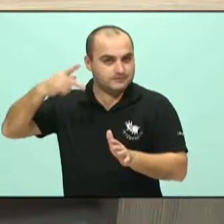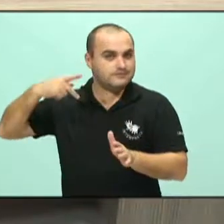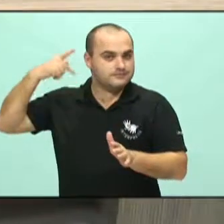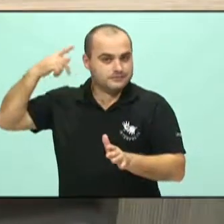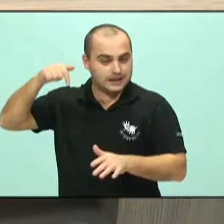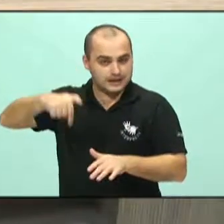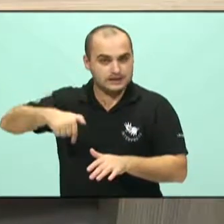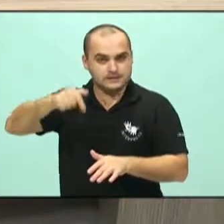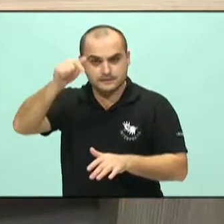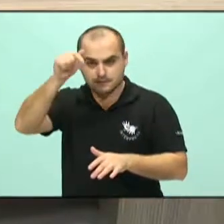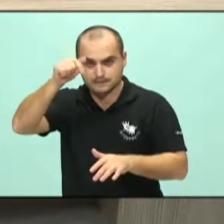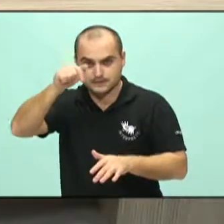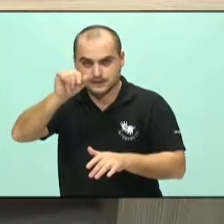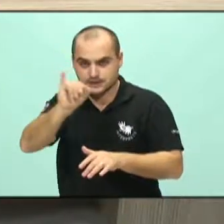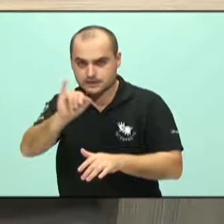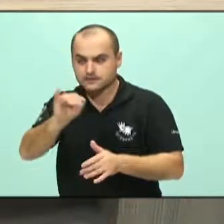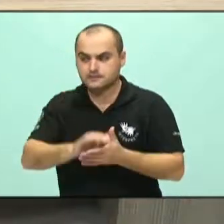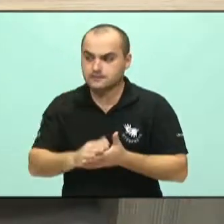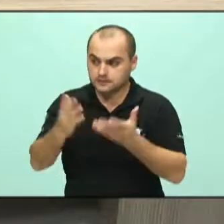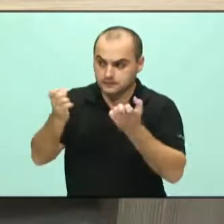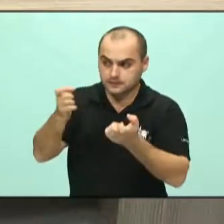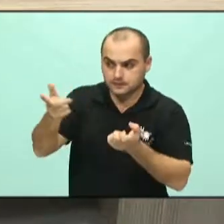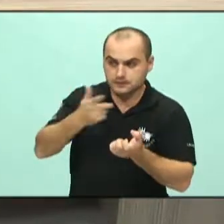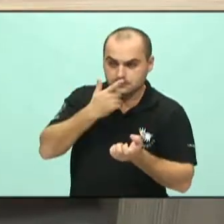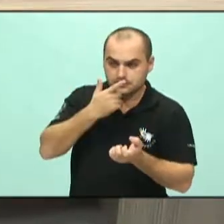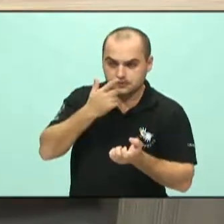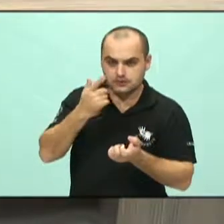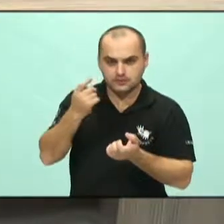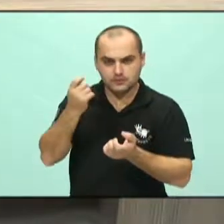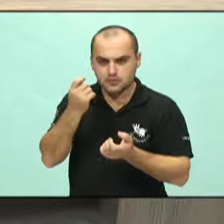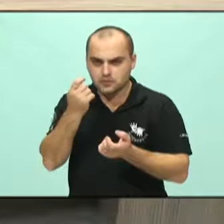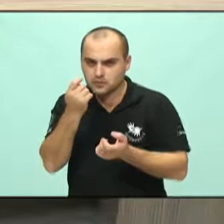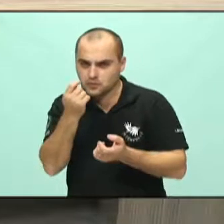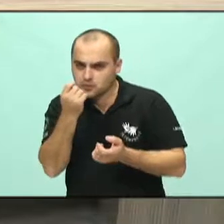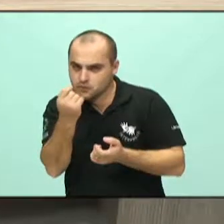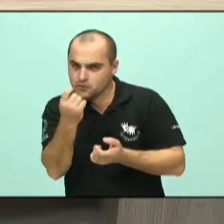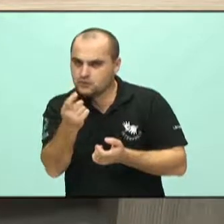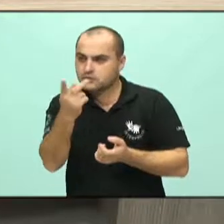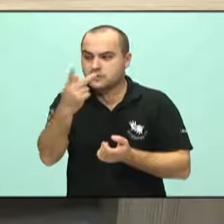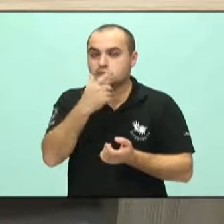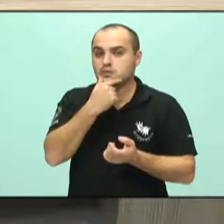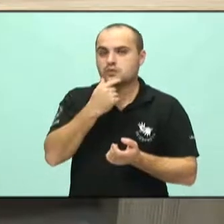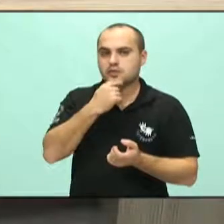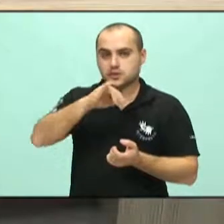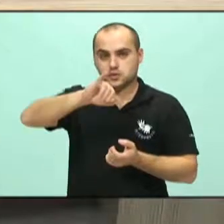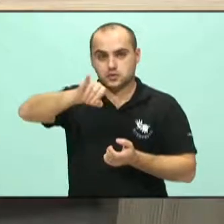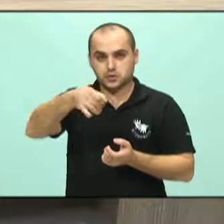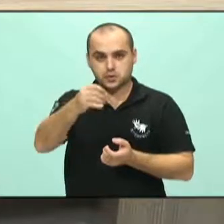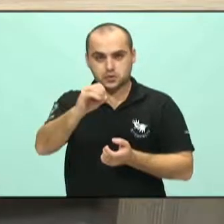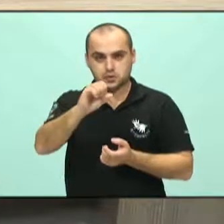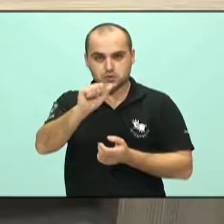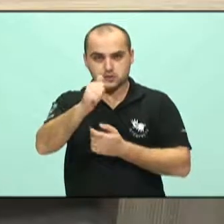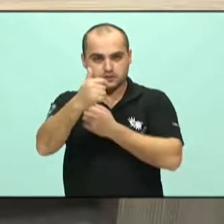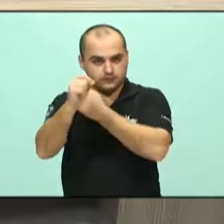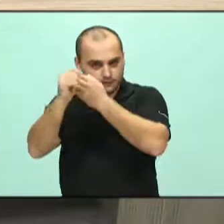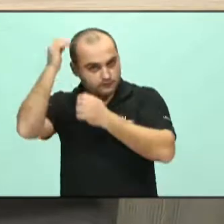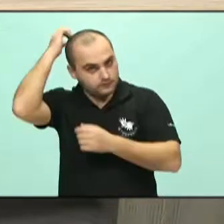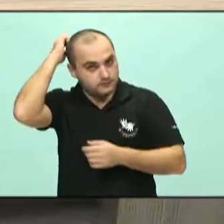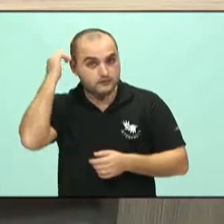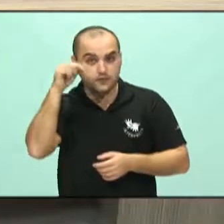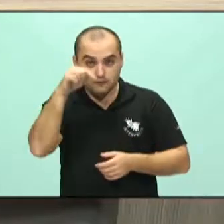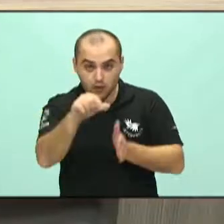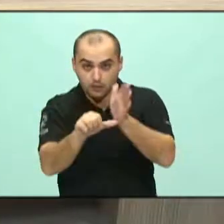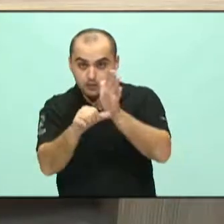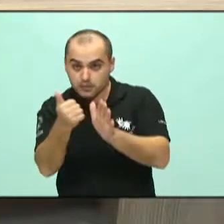que o senhor falasse um pouquinho de um personagem, que é João Dias de Azão. Ele foi um dos primeiros a chegar aqui, ou foi o